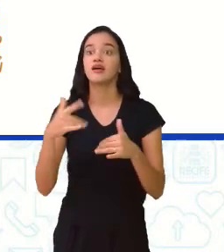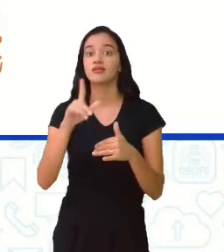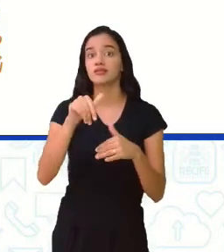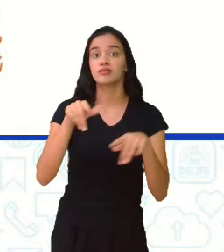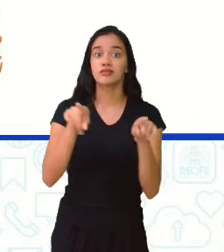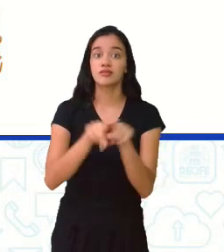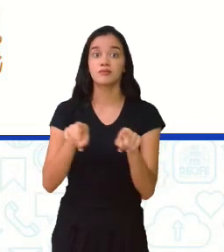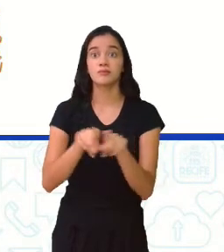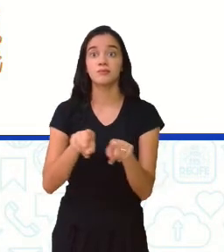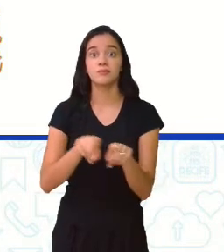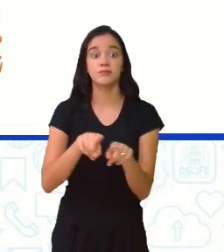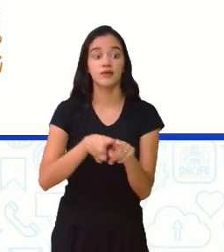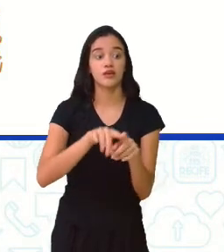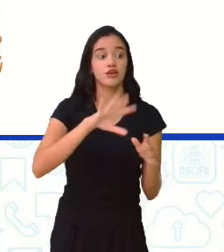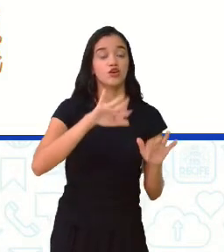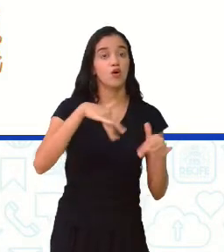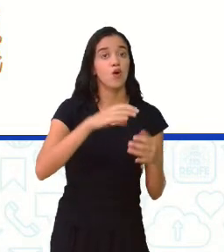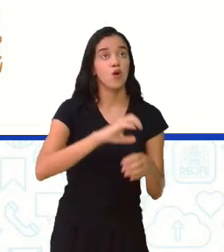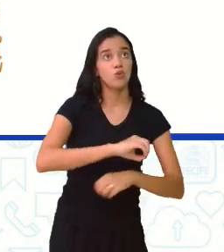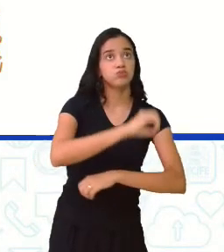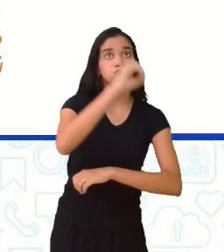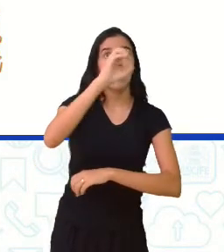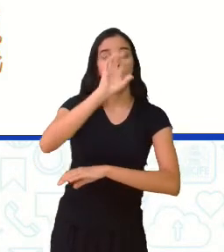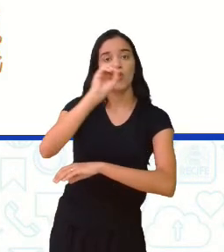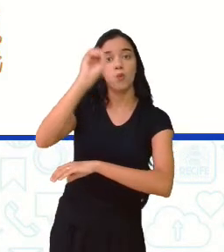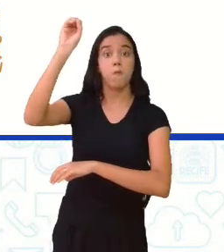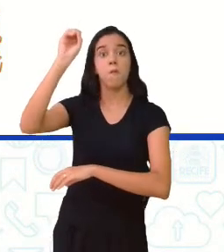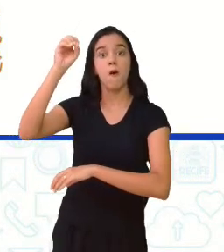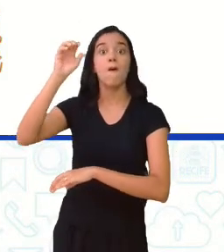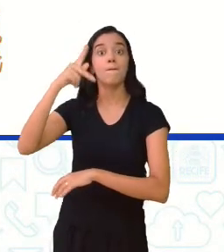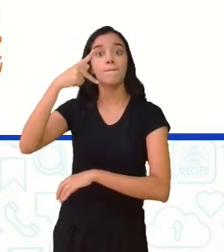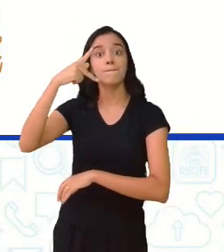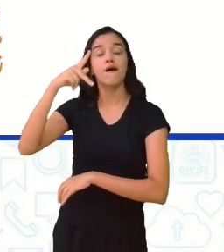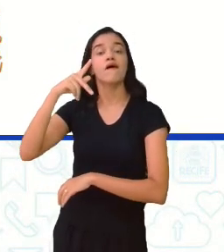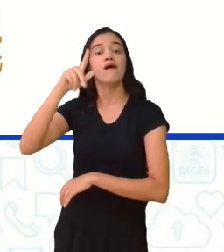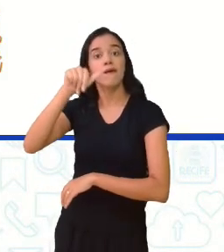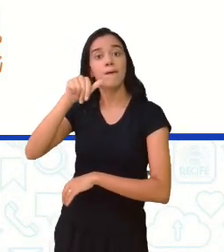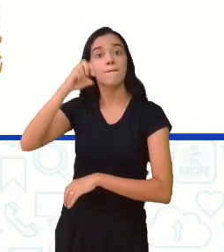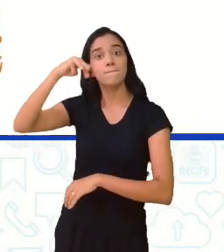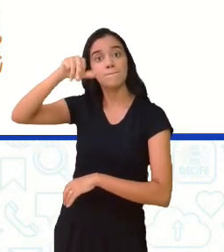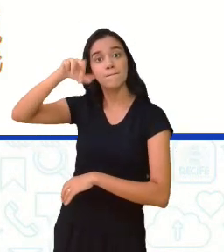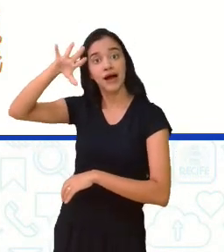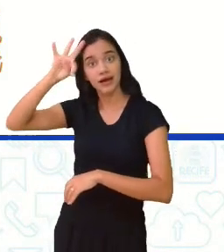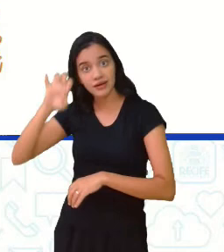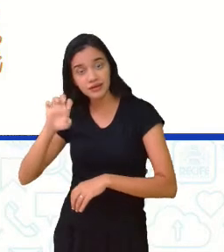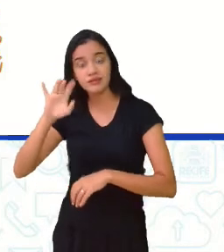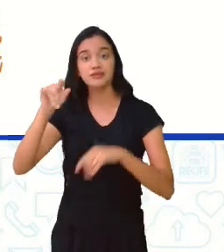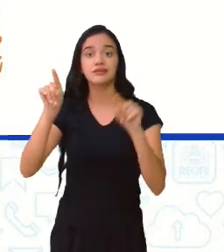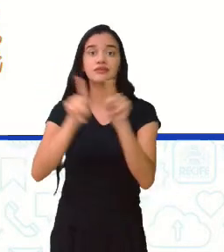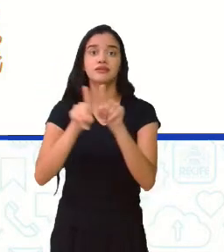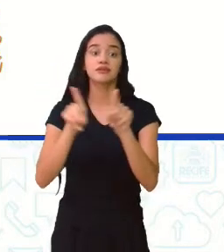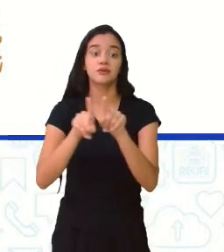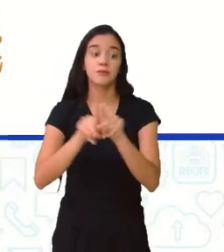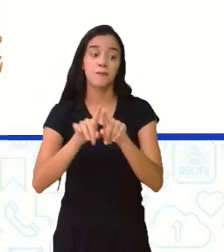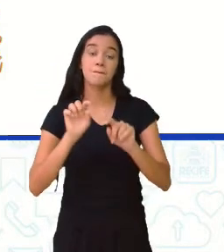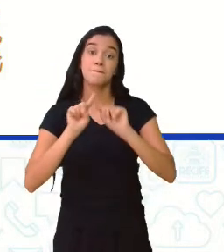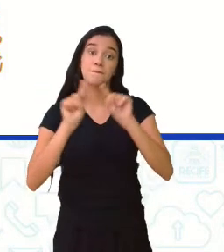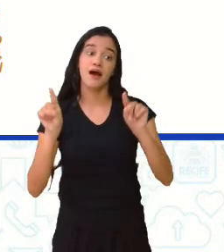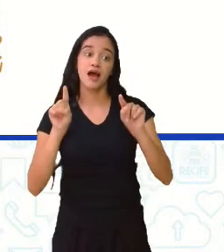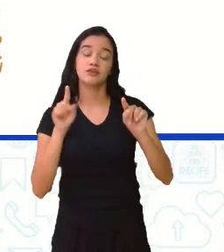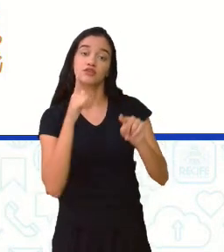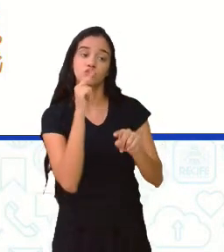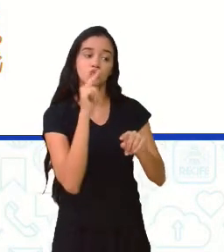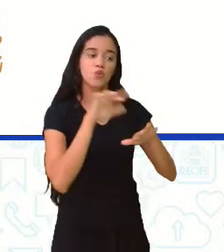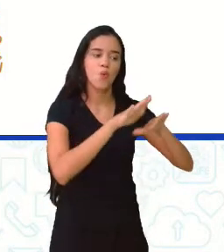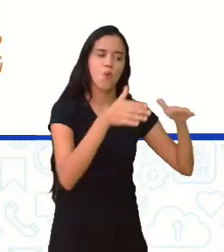fundo oceânico. Estima-se que apenas 20% foram mapeados em detalhe. E você